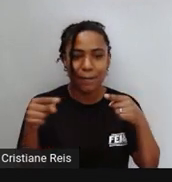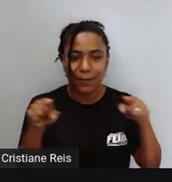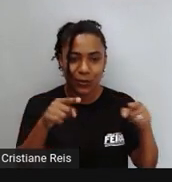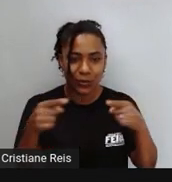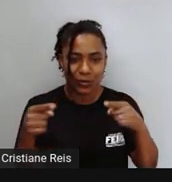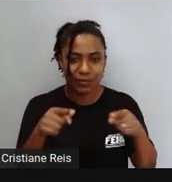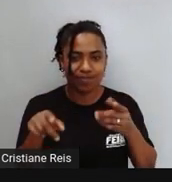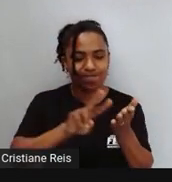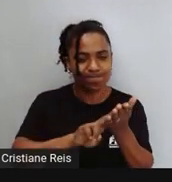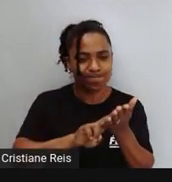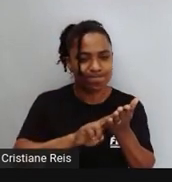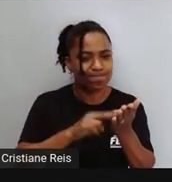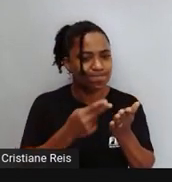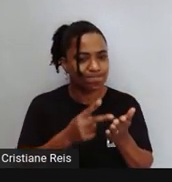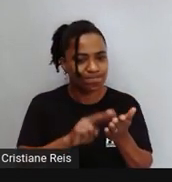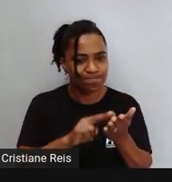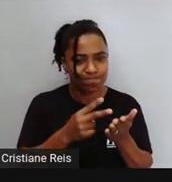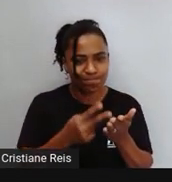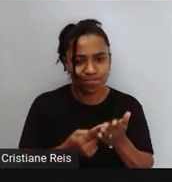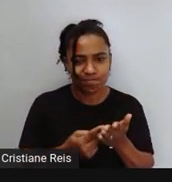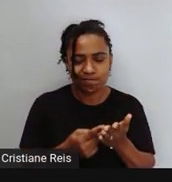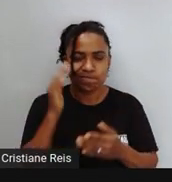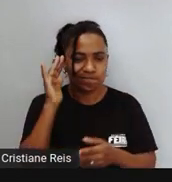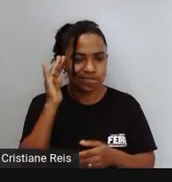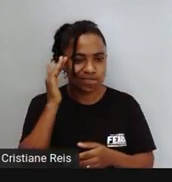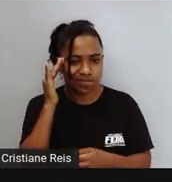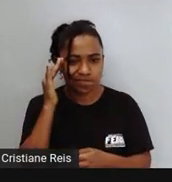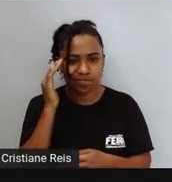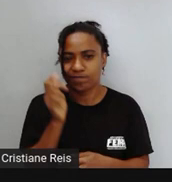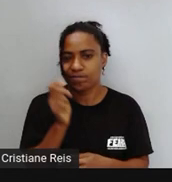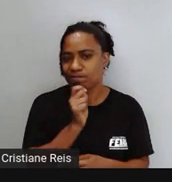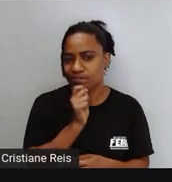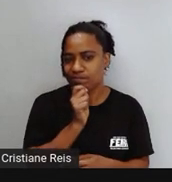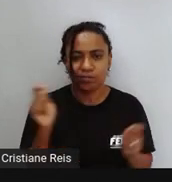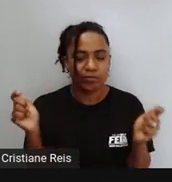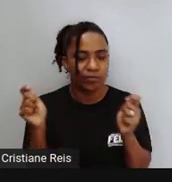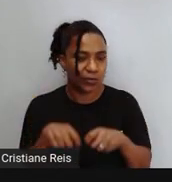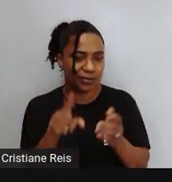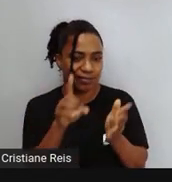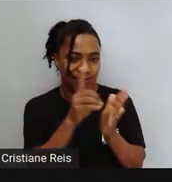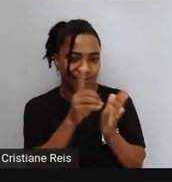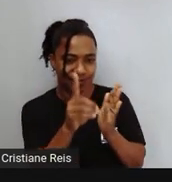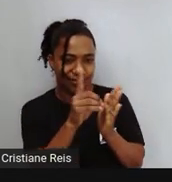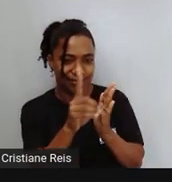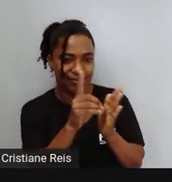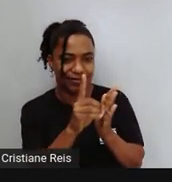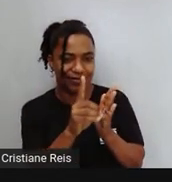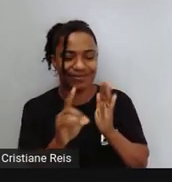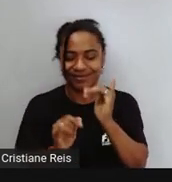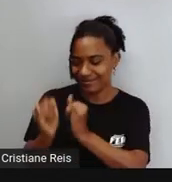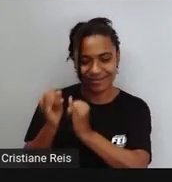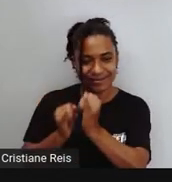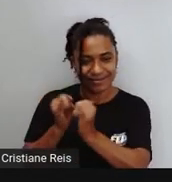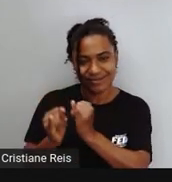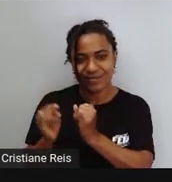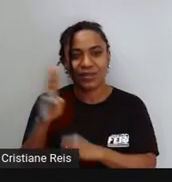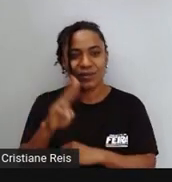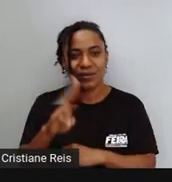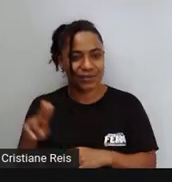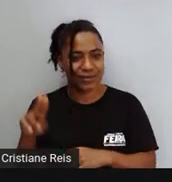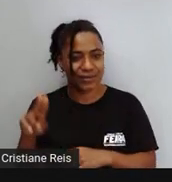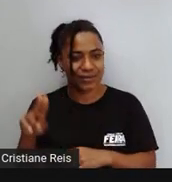não entendeu. Você pode usar um dicionário físico ou, se tiver acesso à internet, um dicionário online. E, por